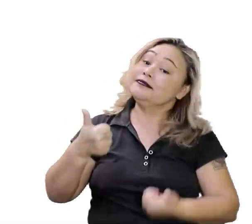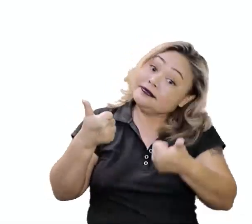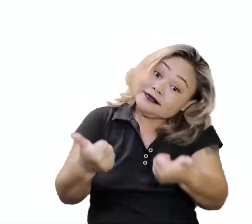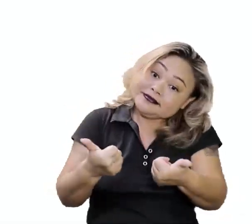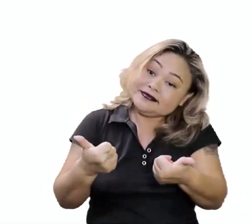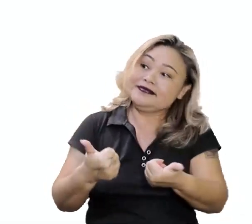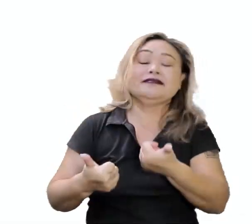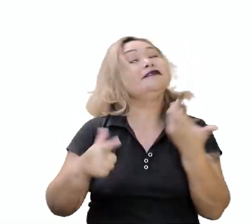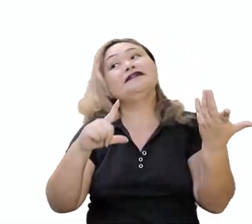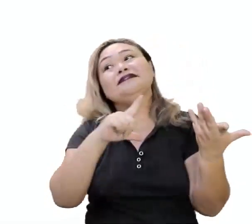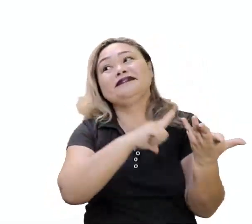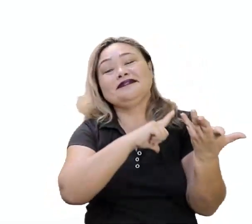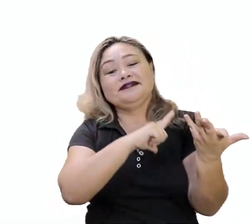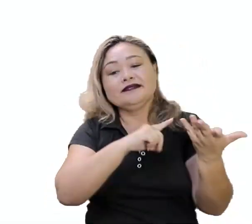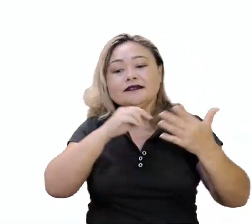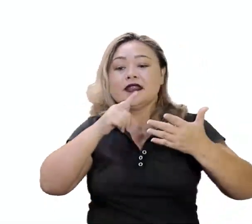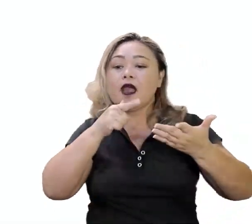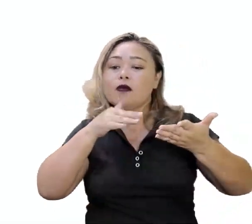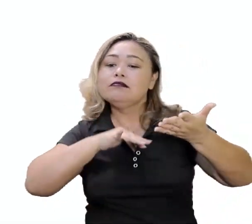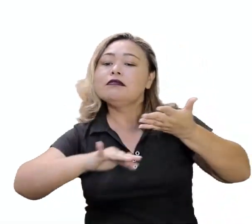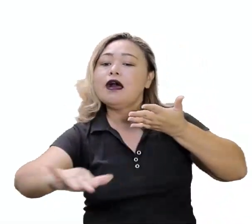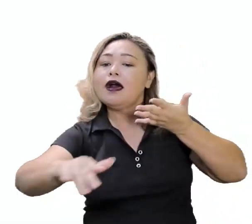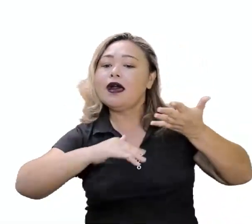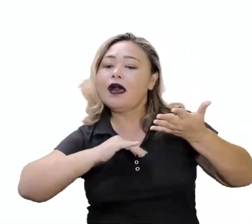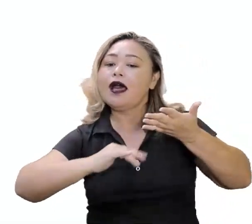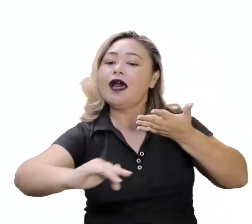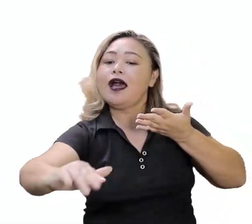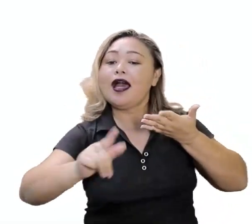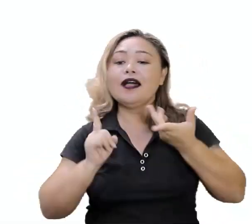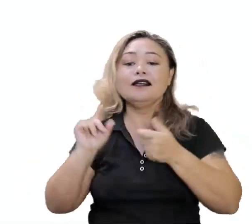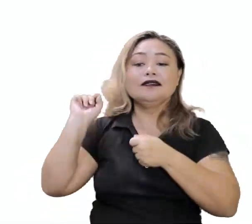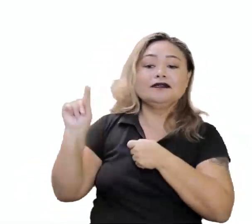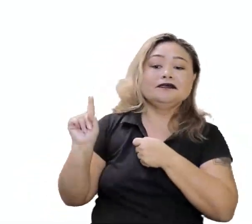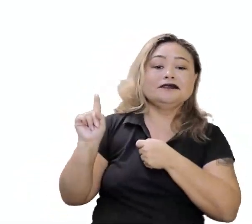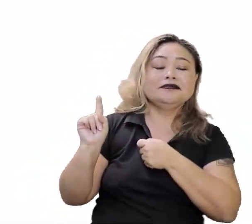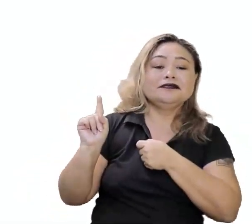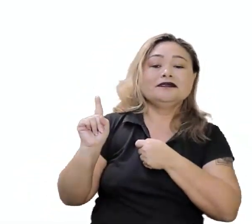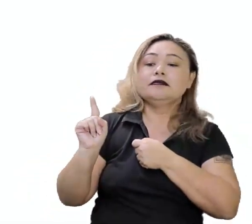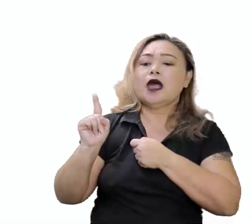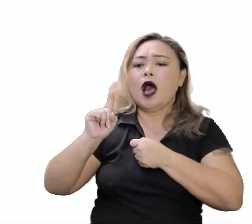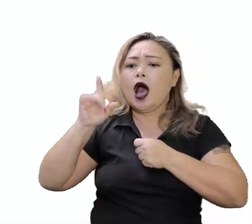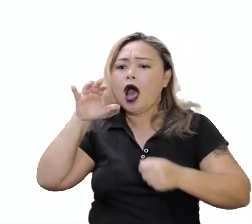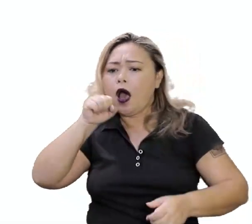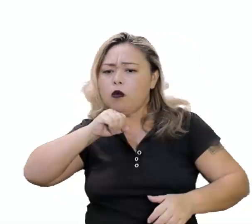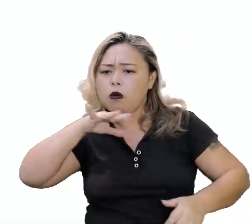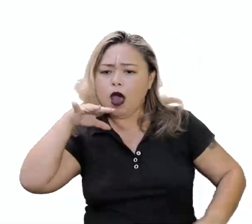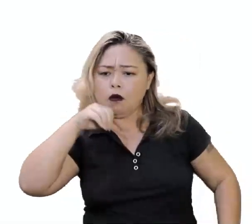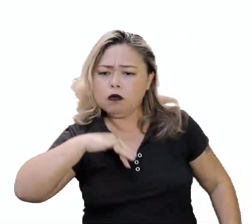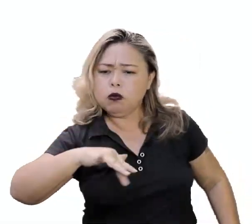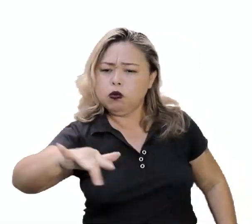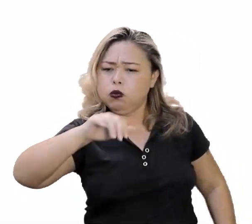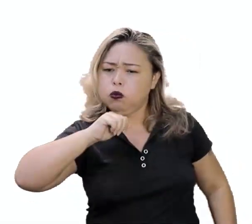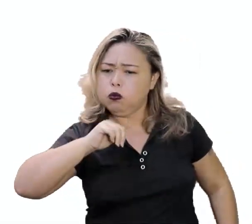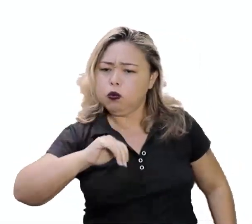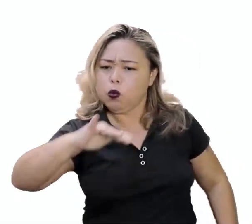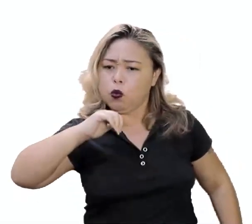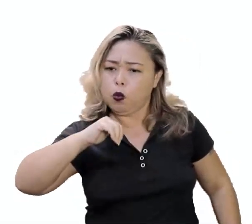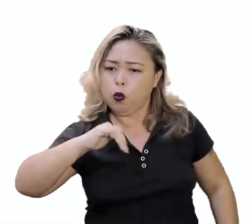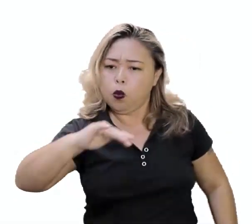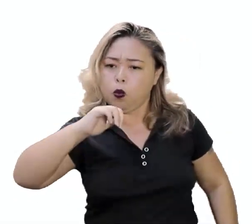tá? Então, você tem um fluxo de água nesse ambiente, correnteza. Então,